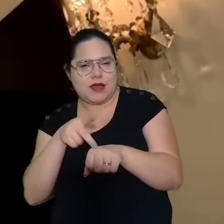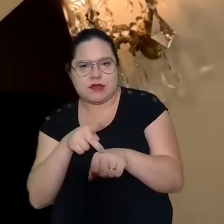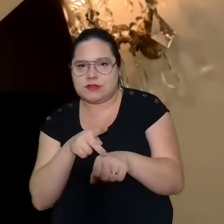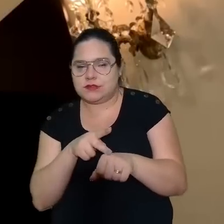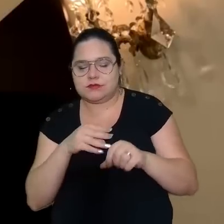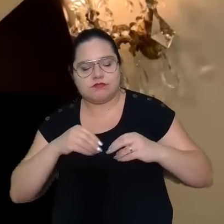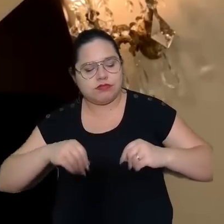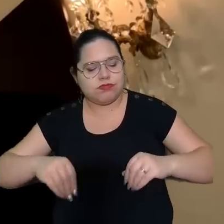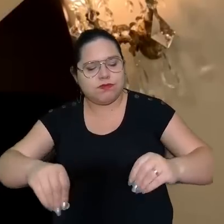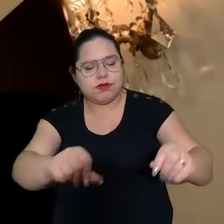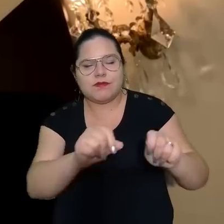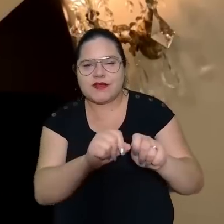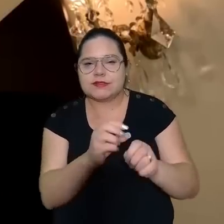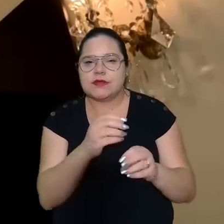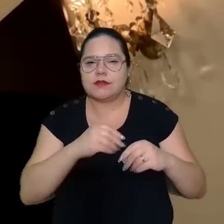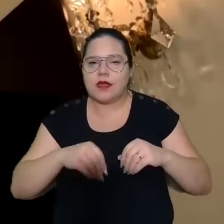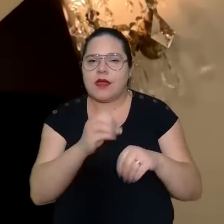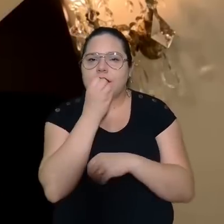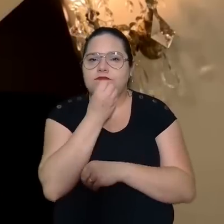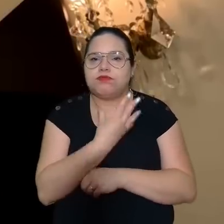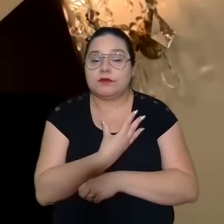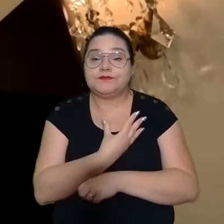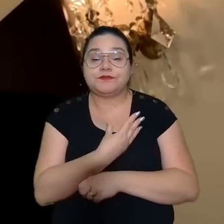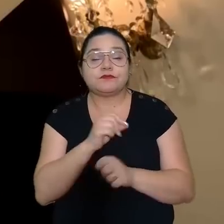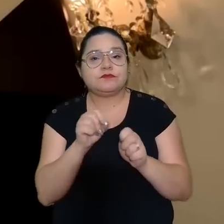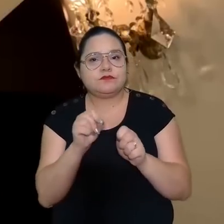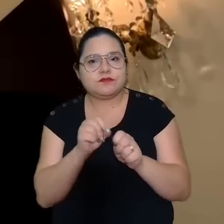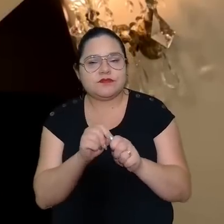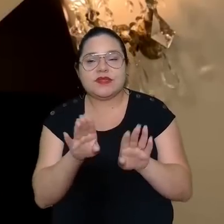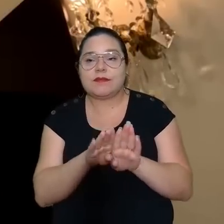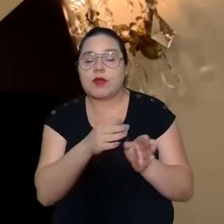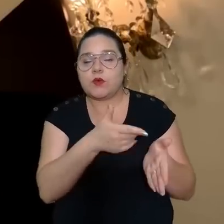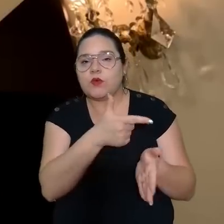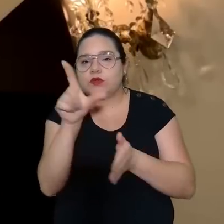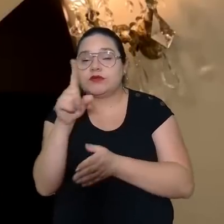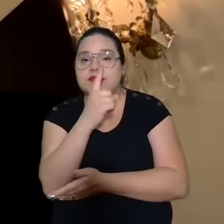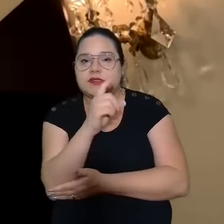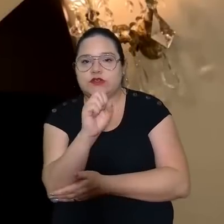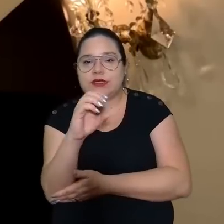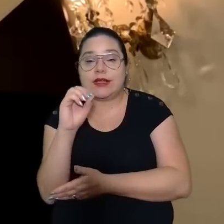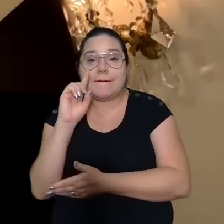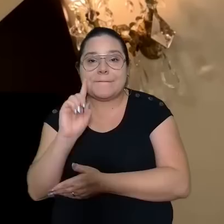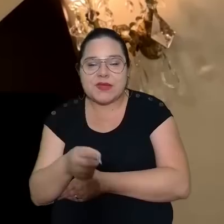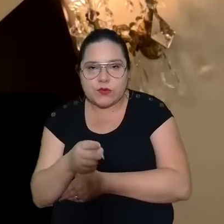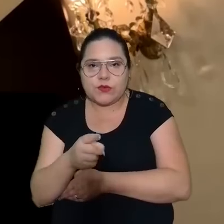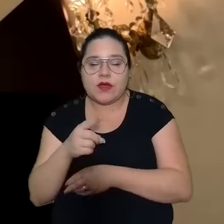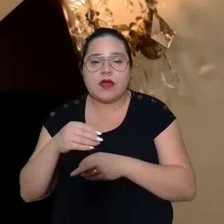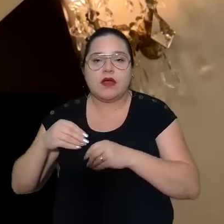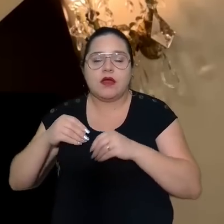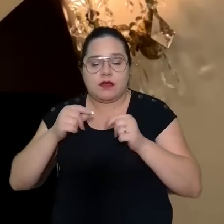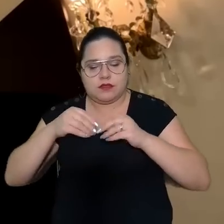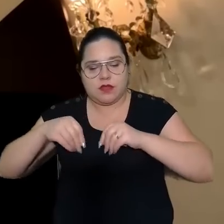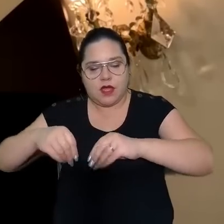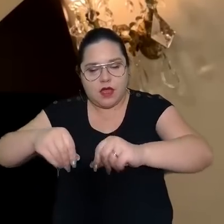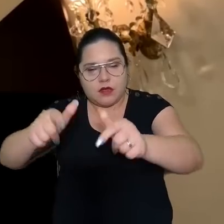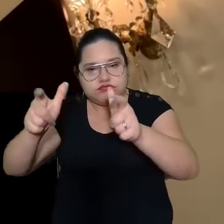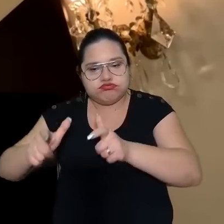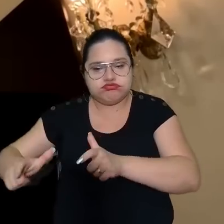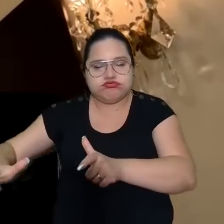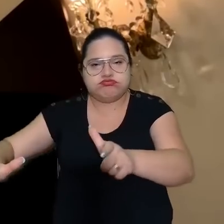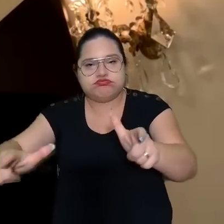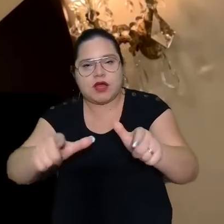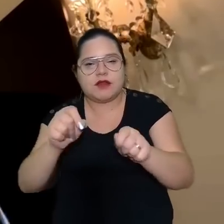180 mil hectares com algum tipo de biológico, ou seja,